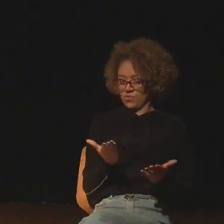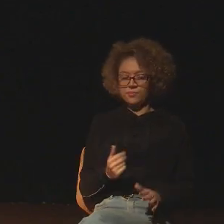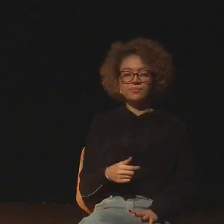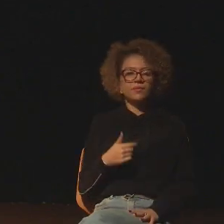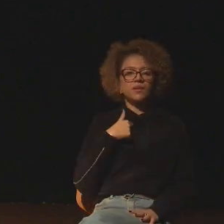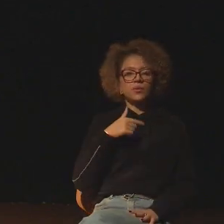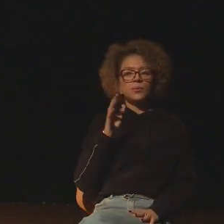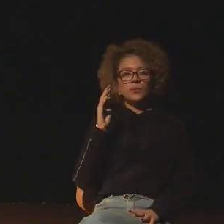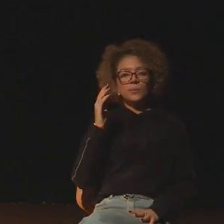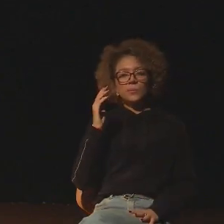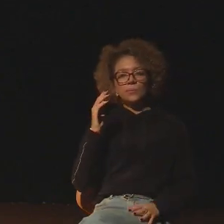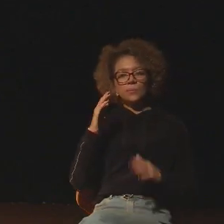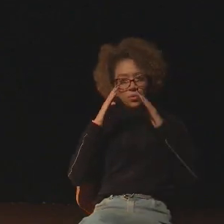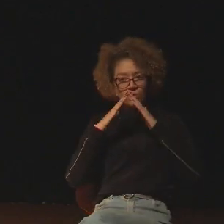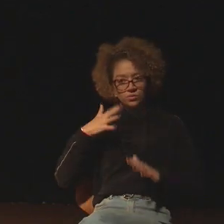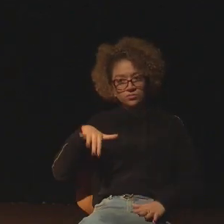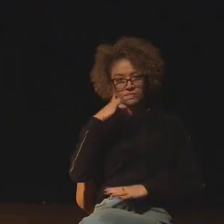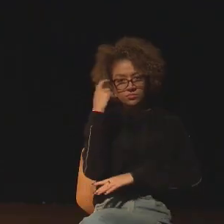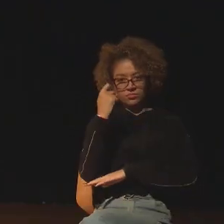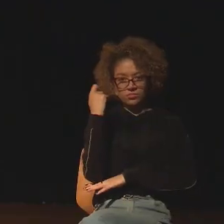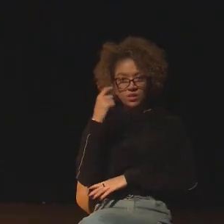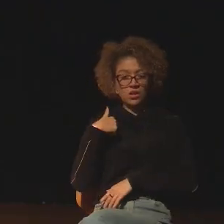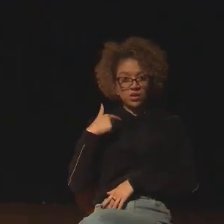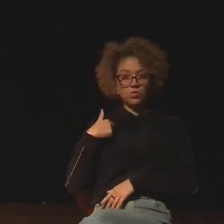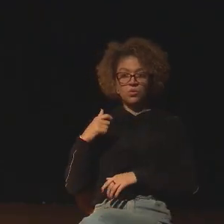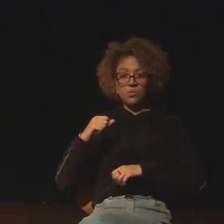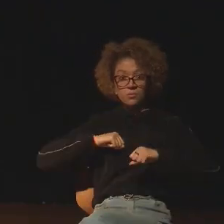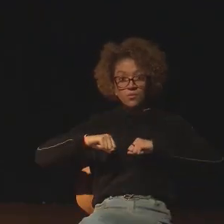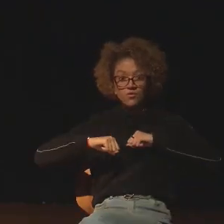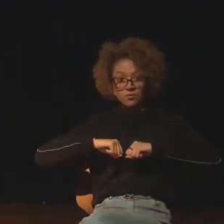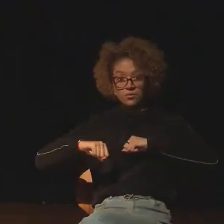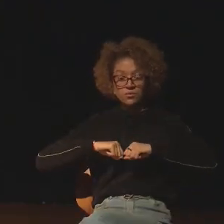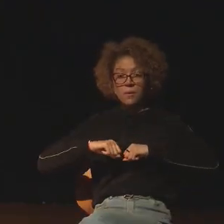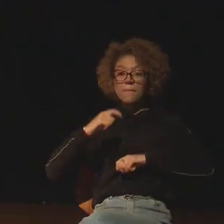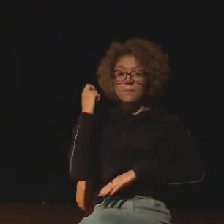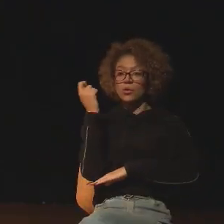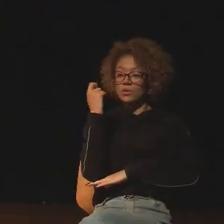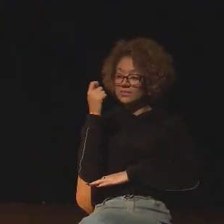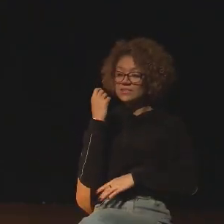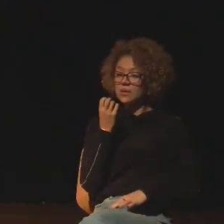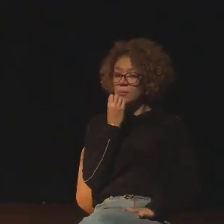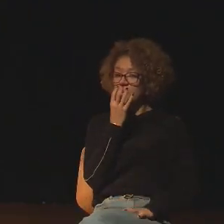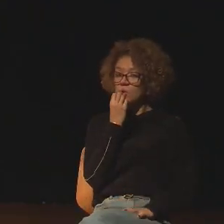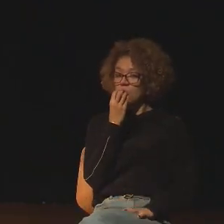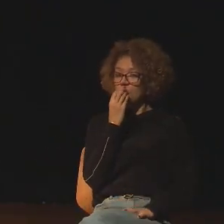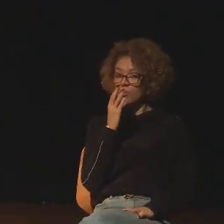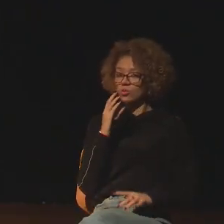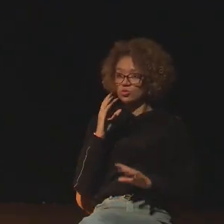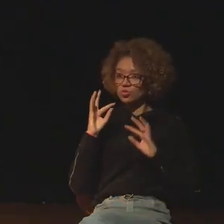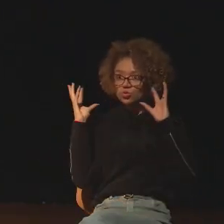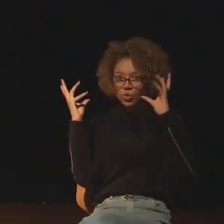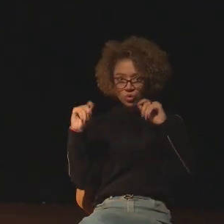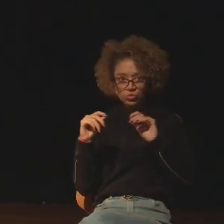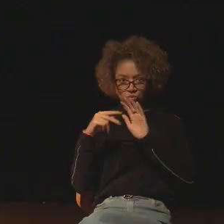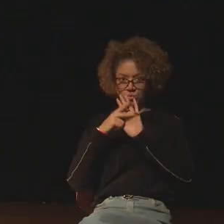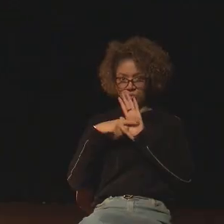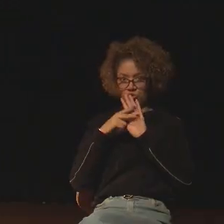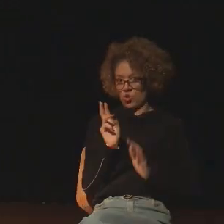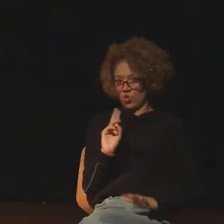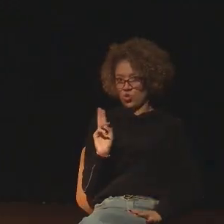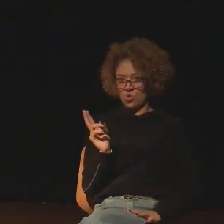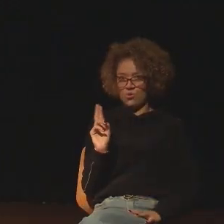aqui da Paulista e sou idealizador do movimento Paulista Boa para Todos, um movimento que reúne os 17